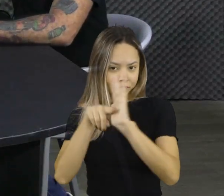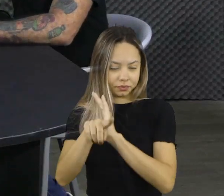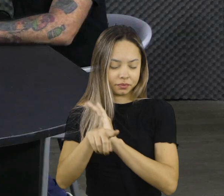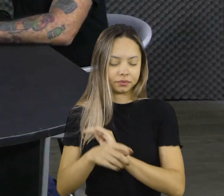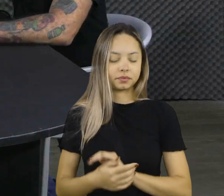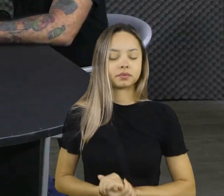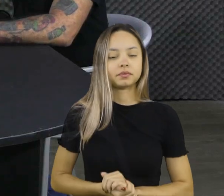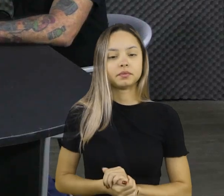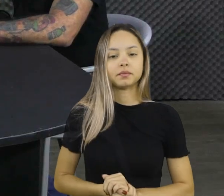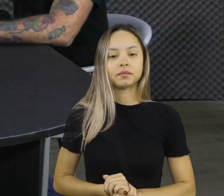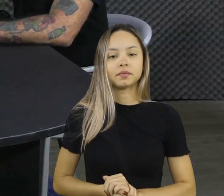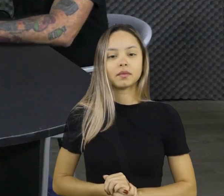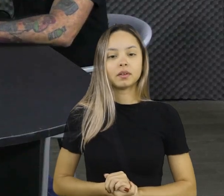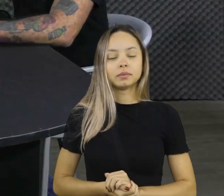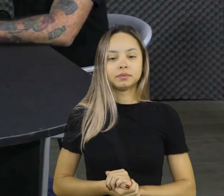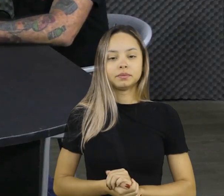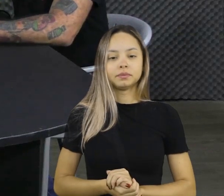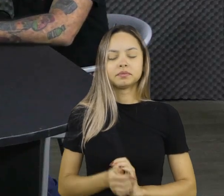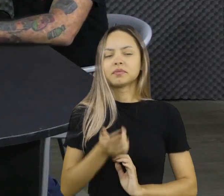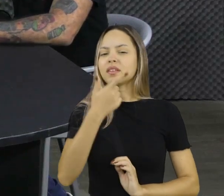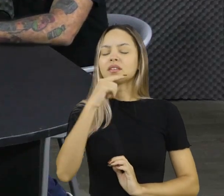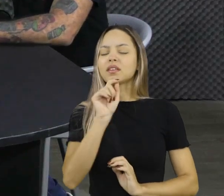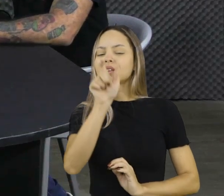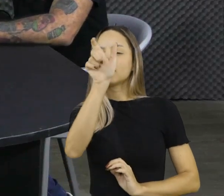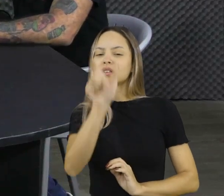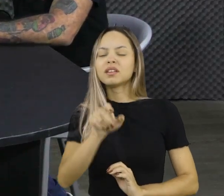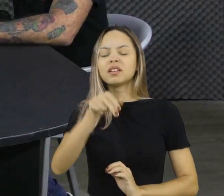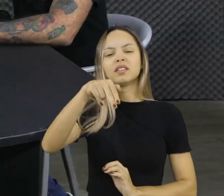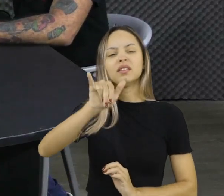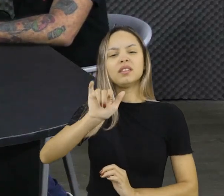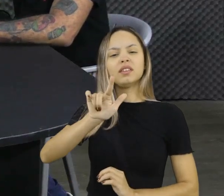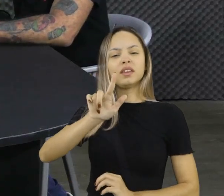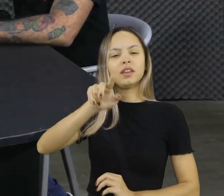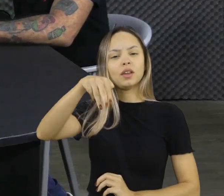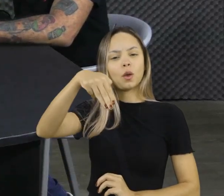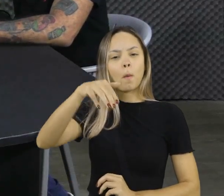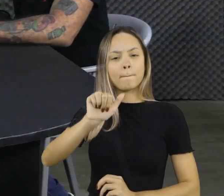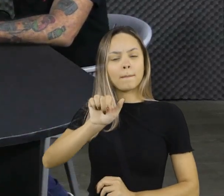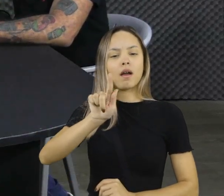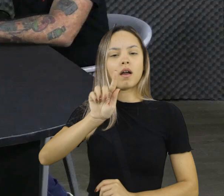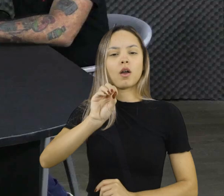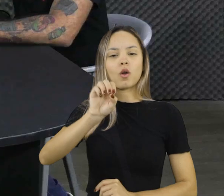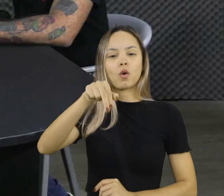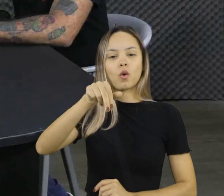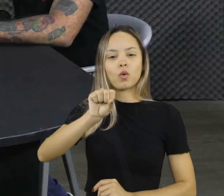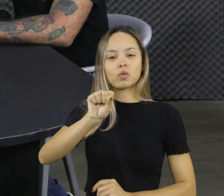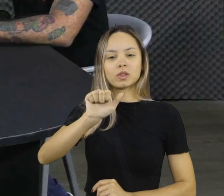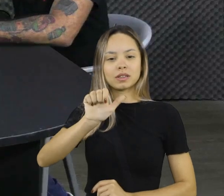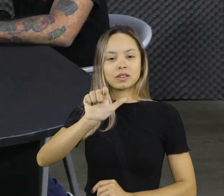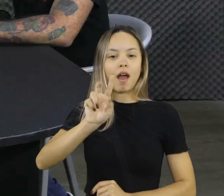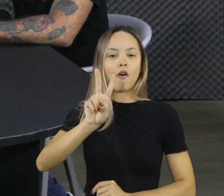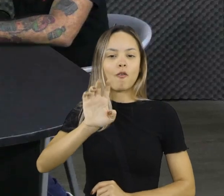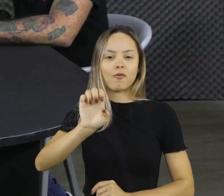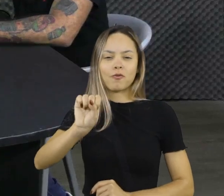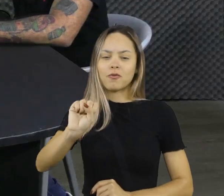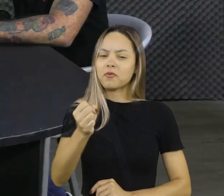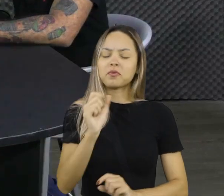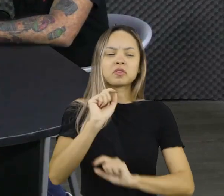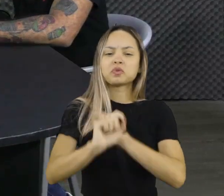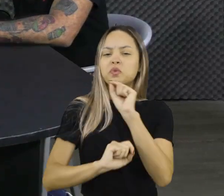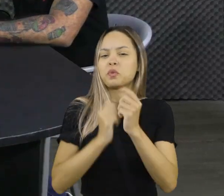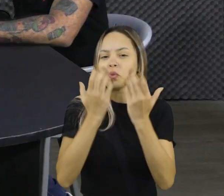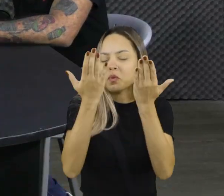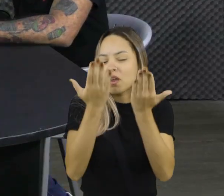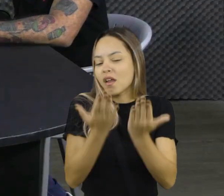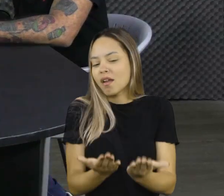Nilma Gonçalves, mas quem é Nilma Gonçalves? Quem é Nilma Gonçalves hoje na melhor